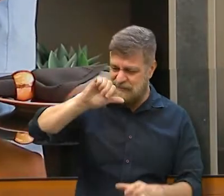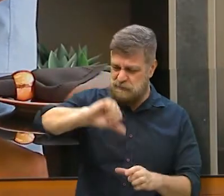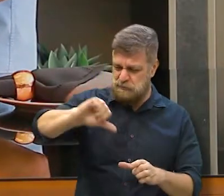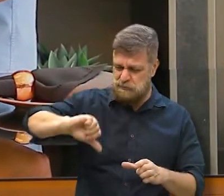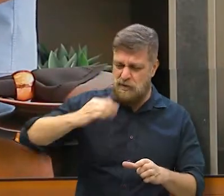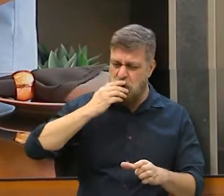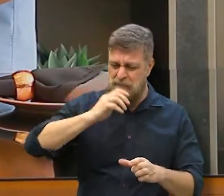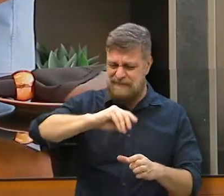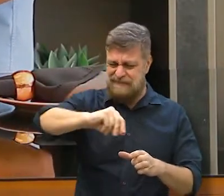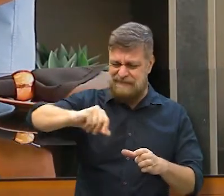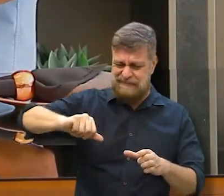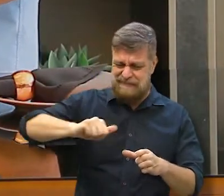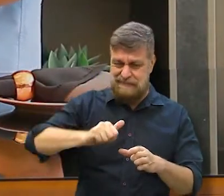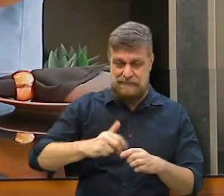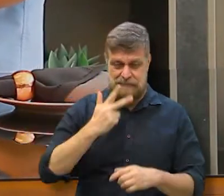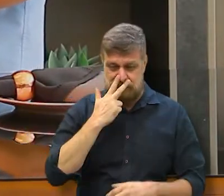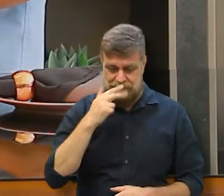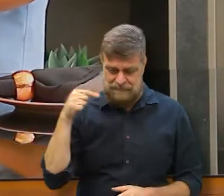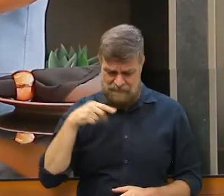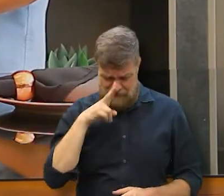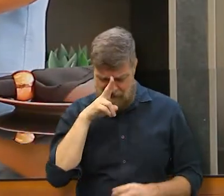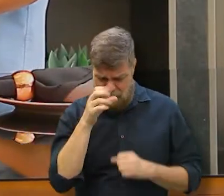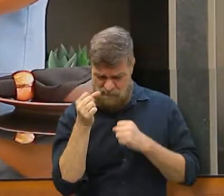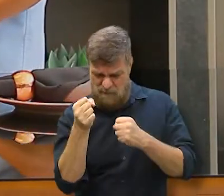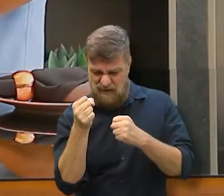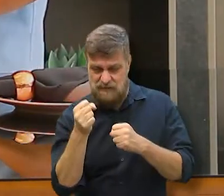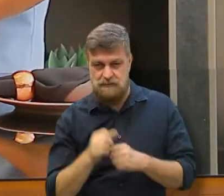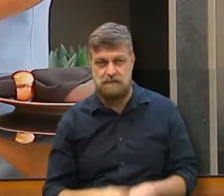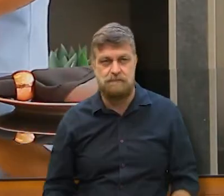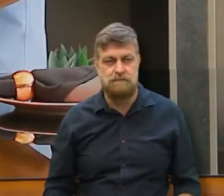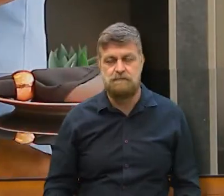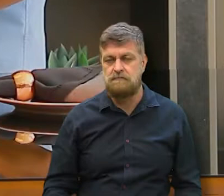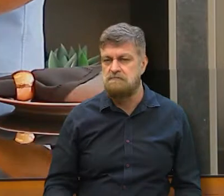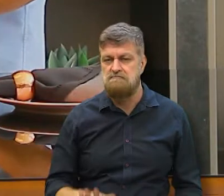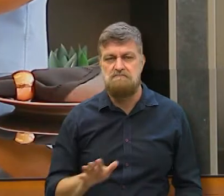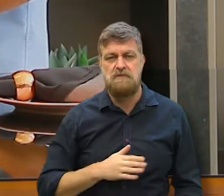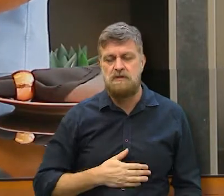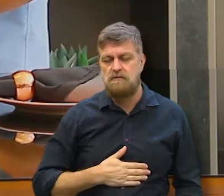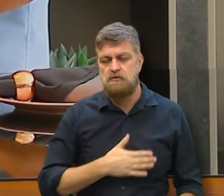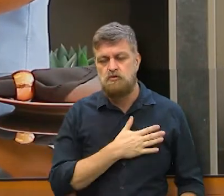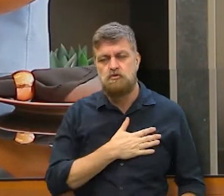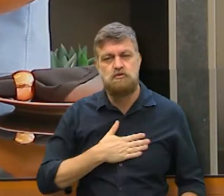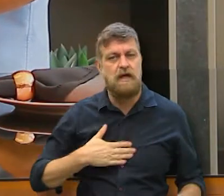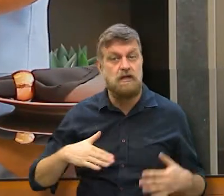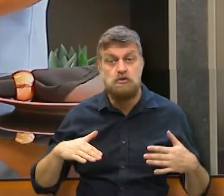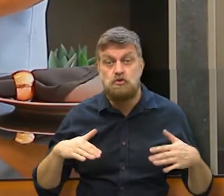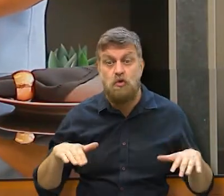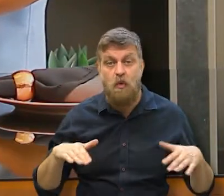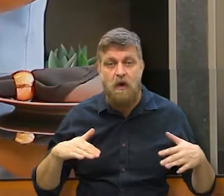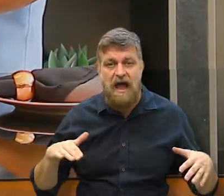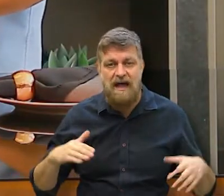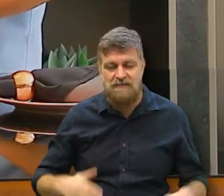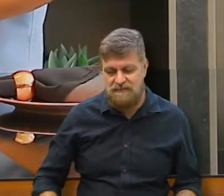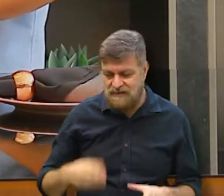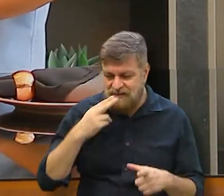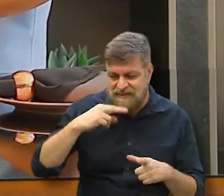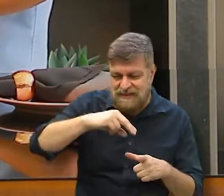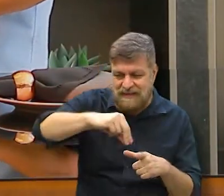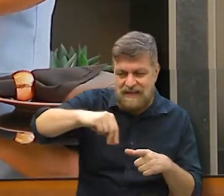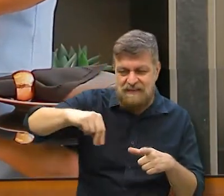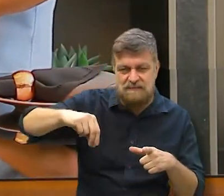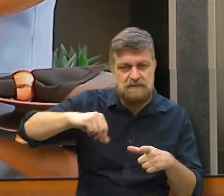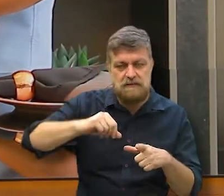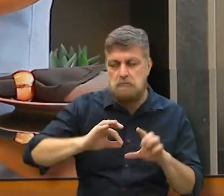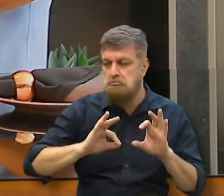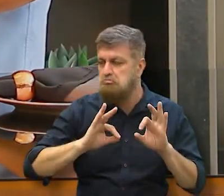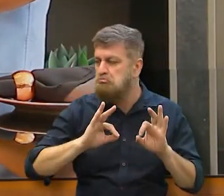vai colocar o limão. E vai ficar uma coisa muito forte. Tá azedo. Tá suave. Tá bem assim no ponto, sal,